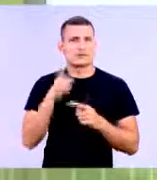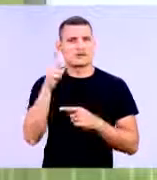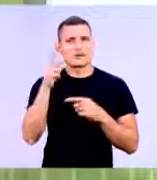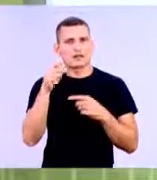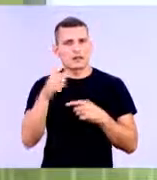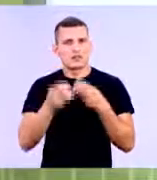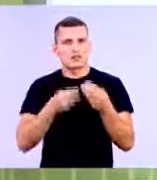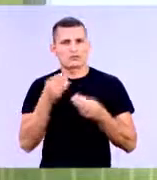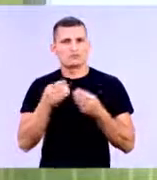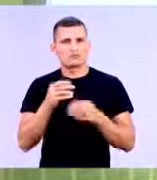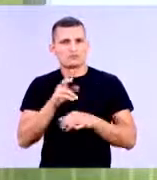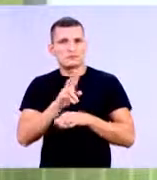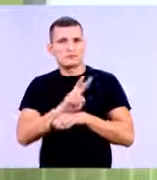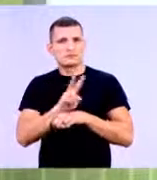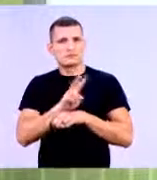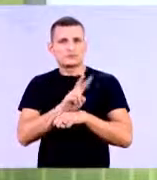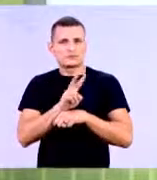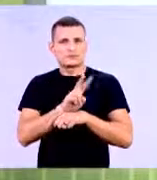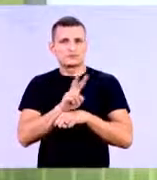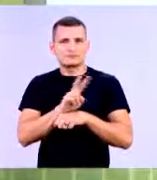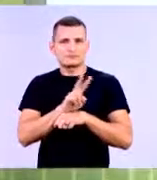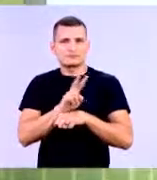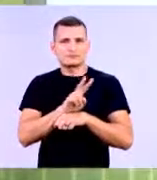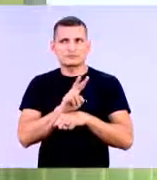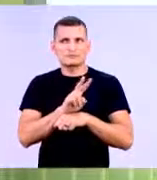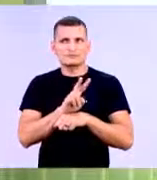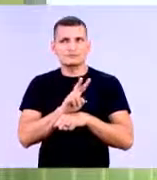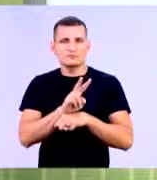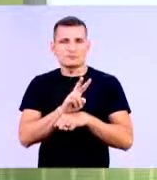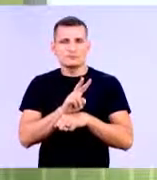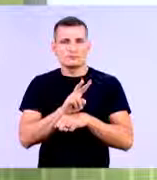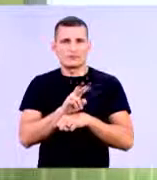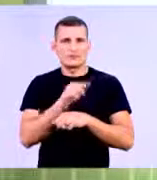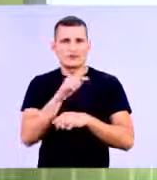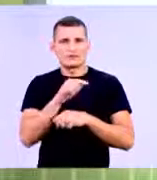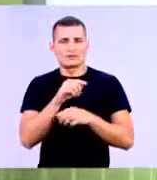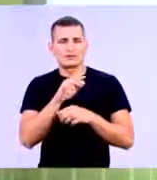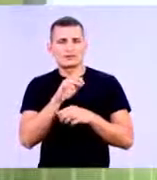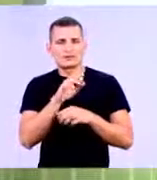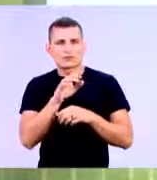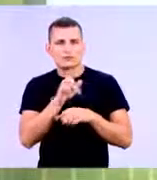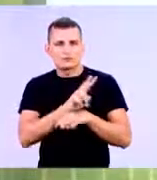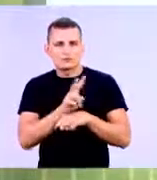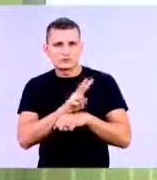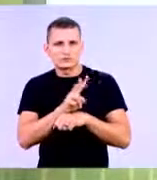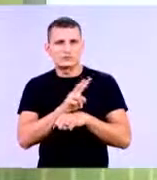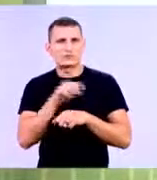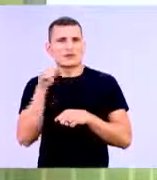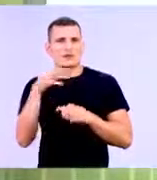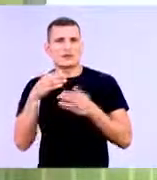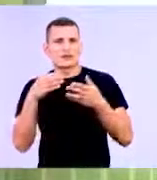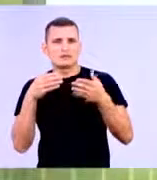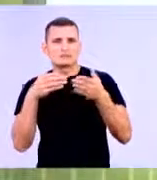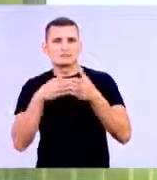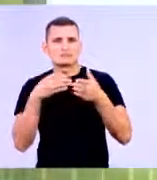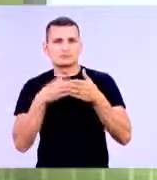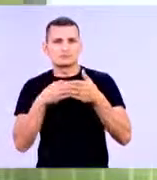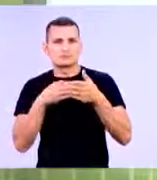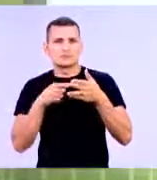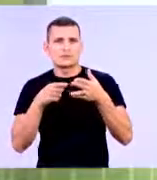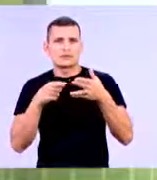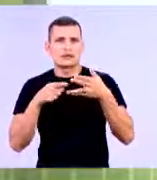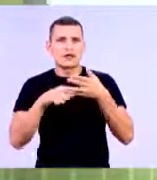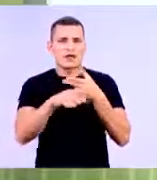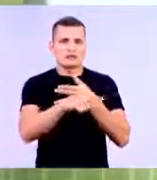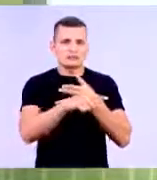um guarda que está ali na frente e ele está cuidando de quem entra e quem sai. E de repente ele